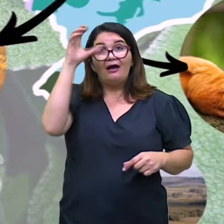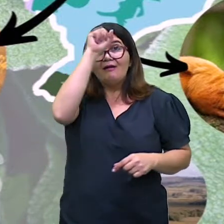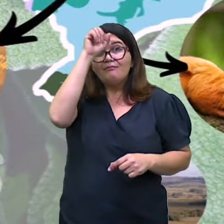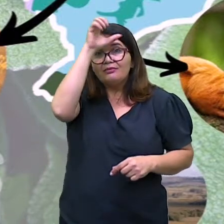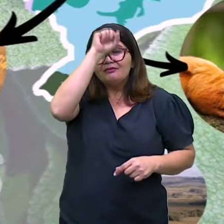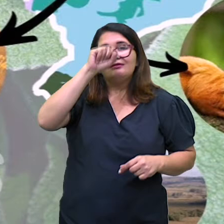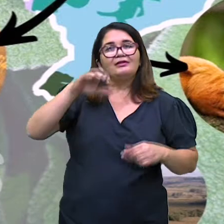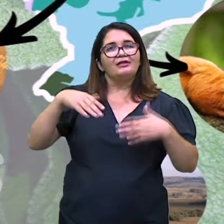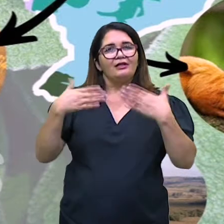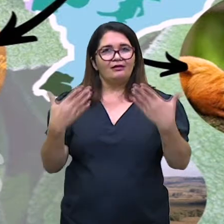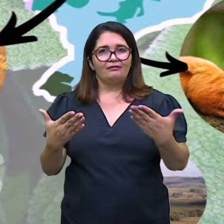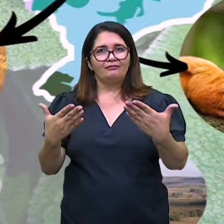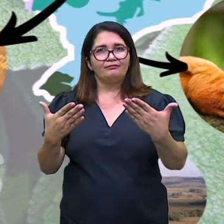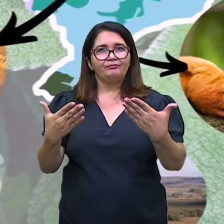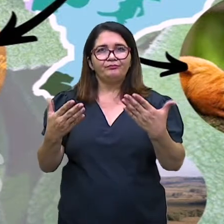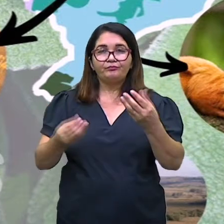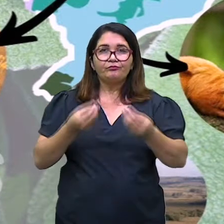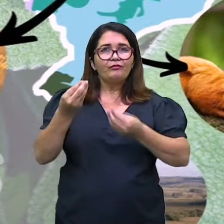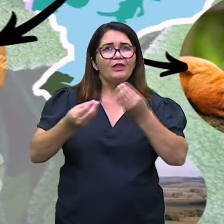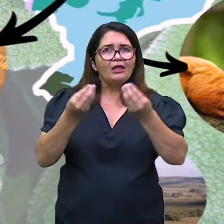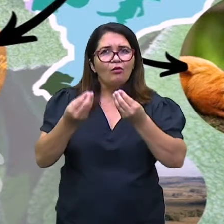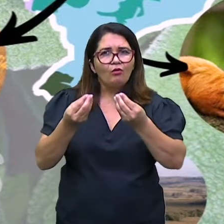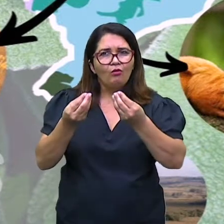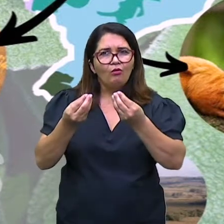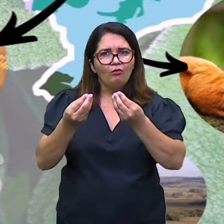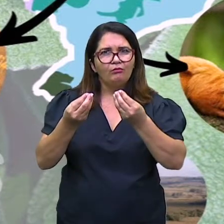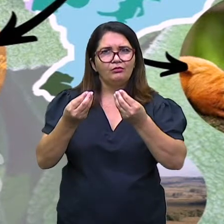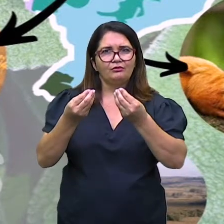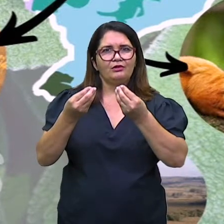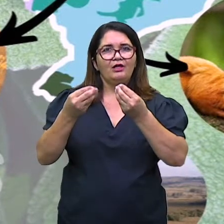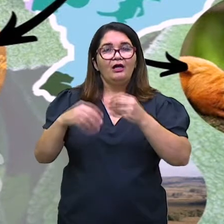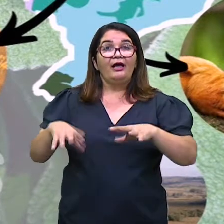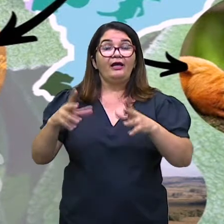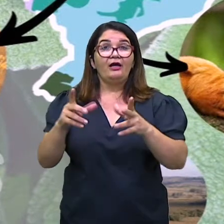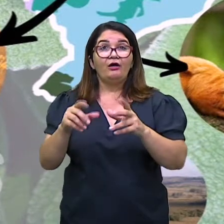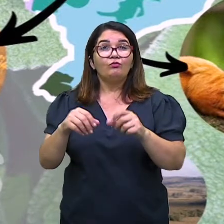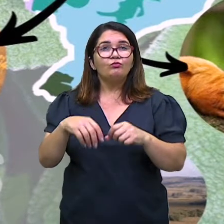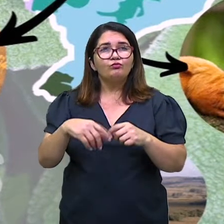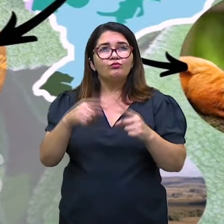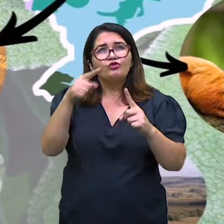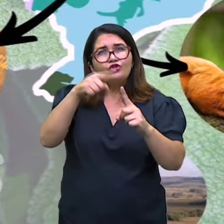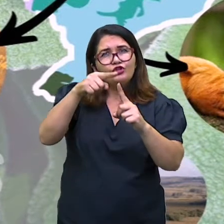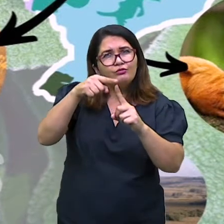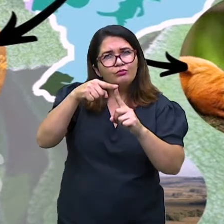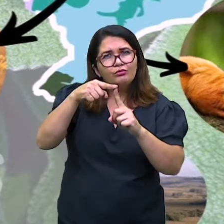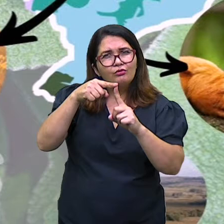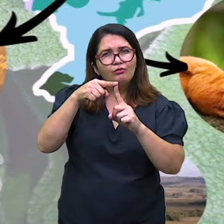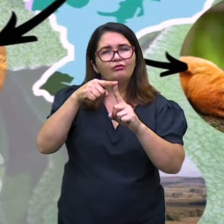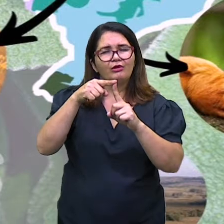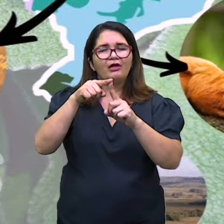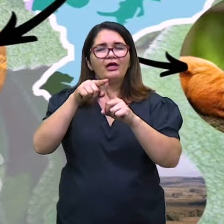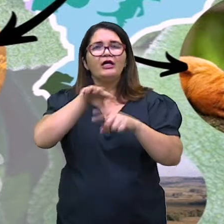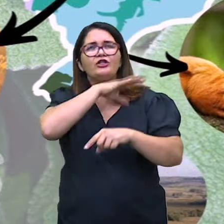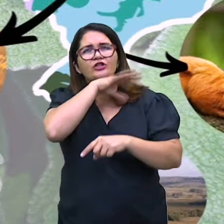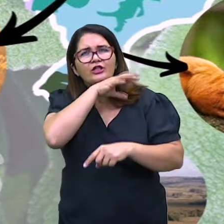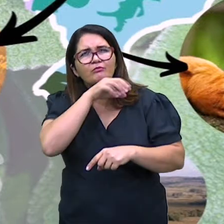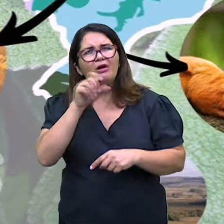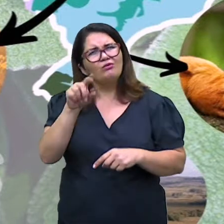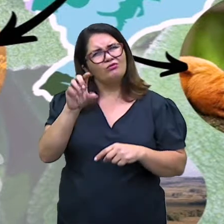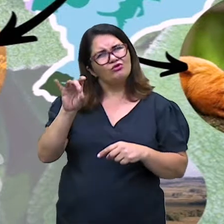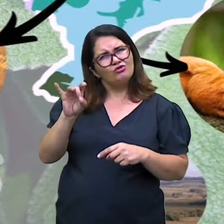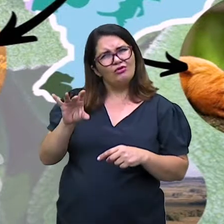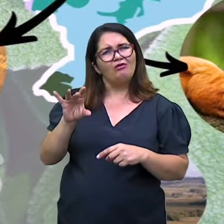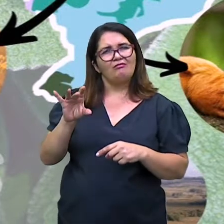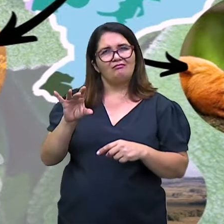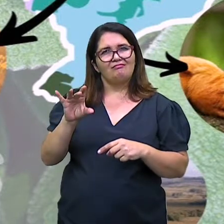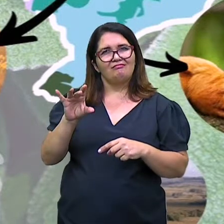acontece somente em um destes biomas, ela recebe um nome? Como que é mesmo? Então